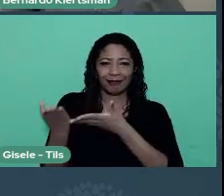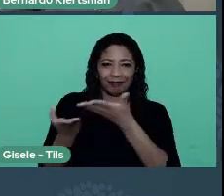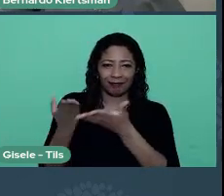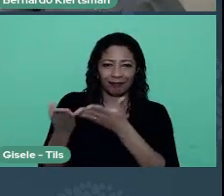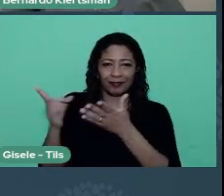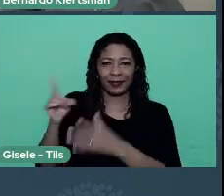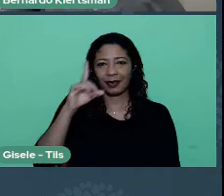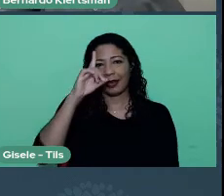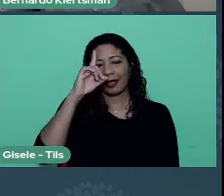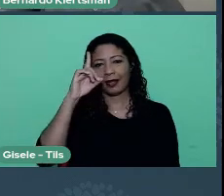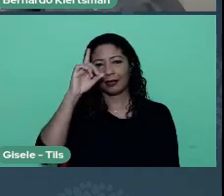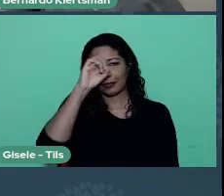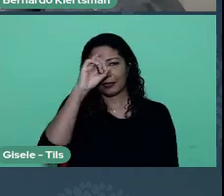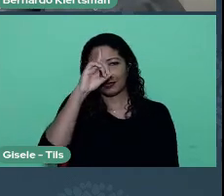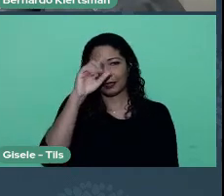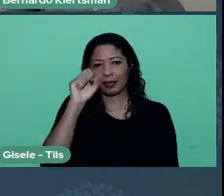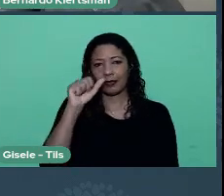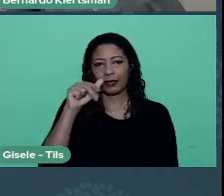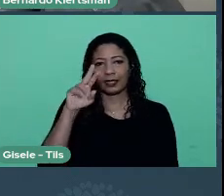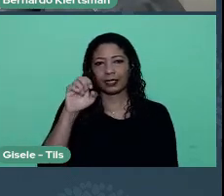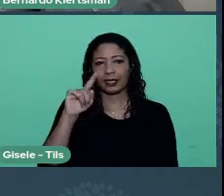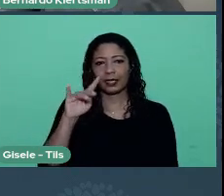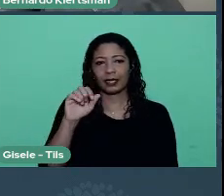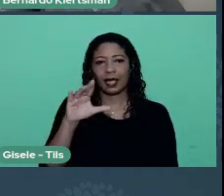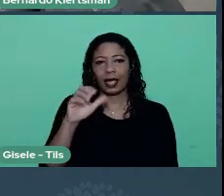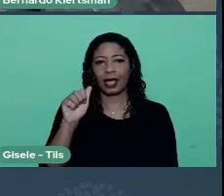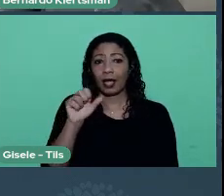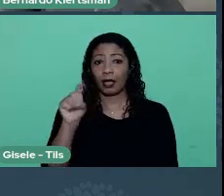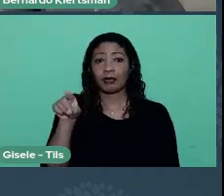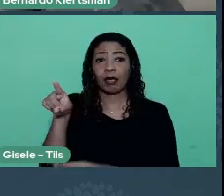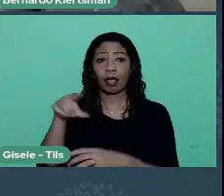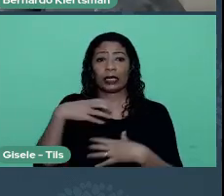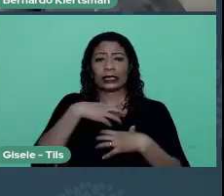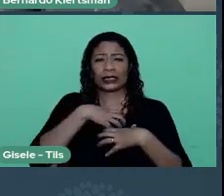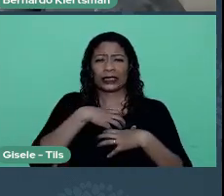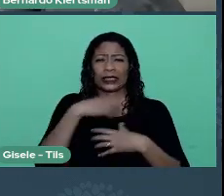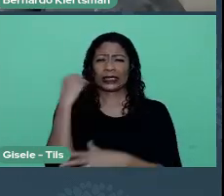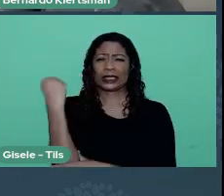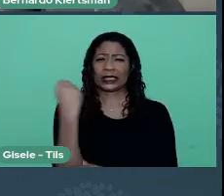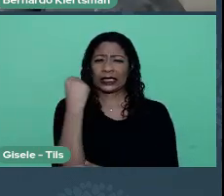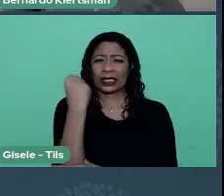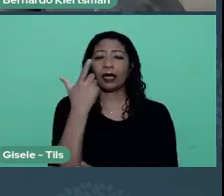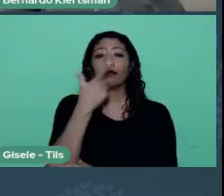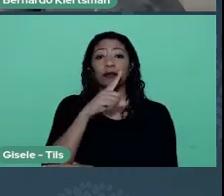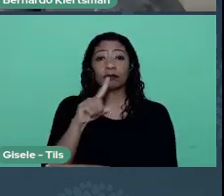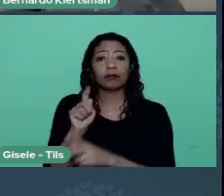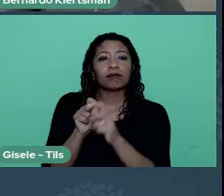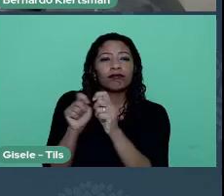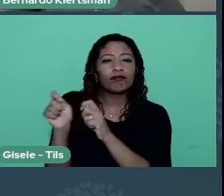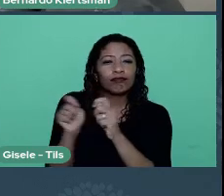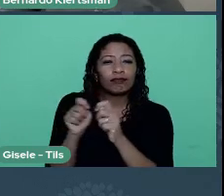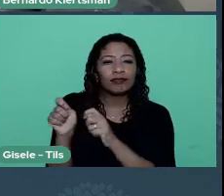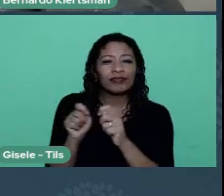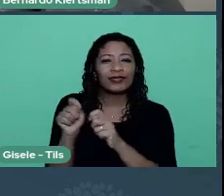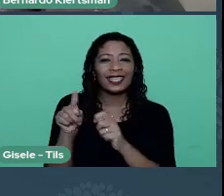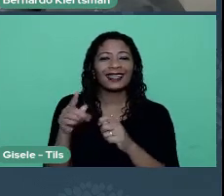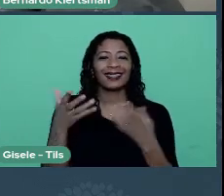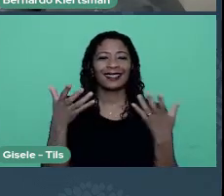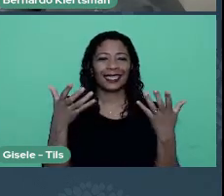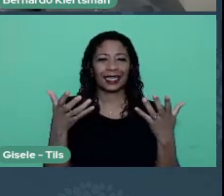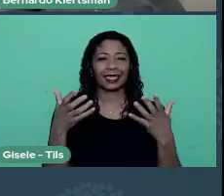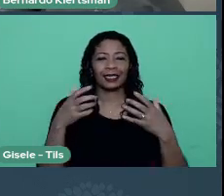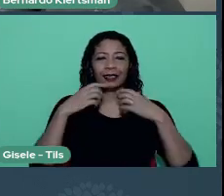Casa, que era um pacientinho numa asma muito grave, conseguiu controlar, e ele fez questão de vir colocar